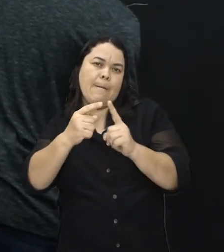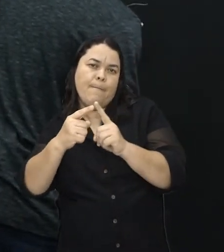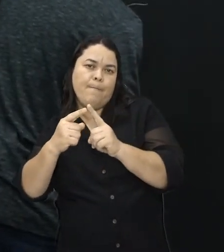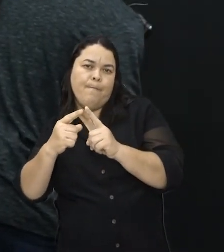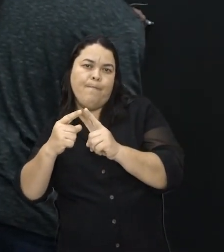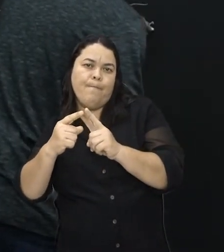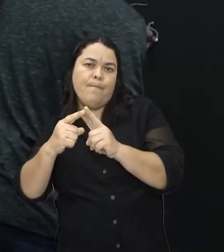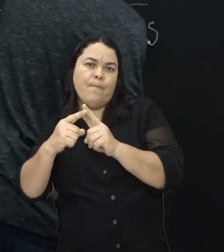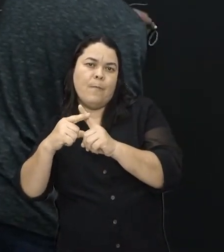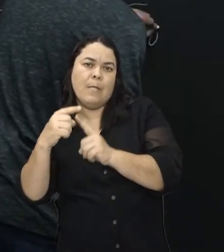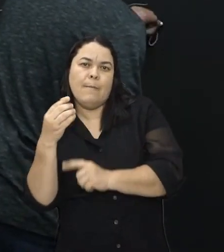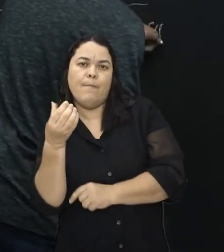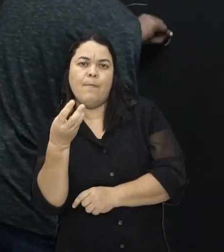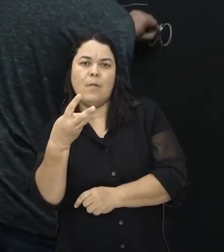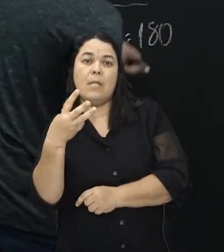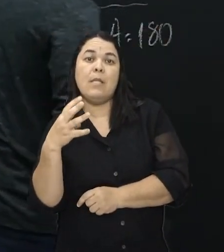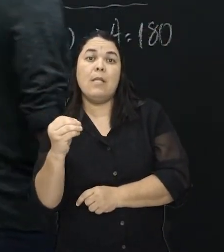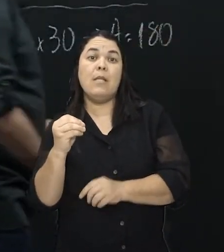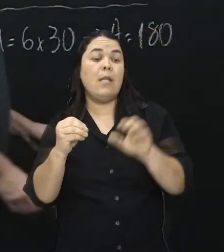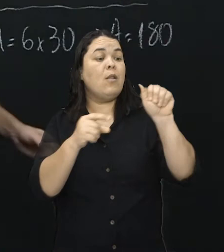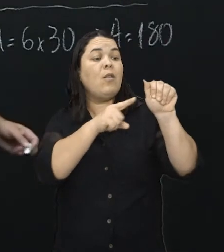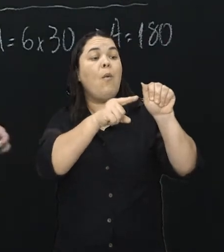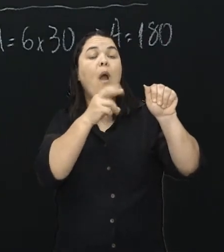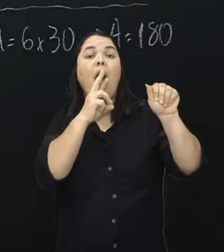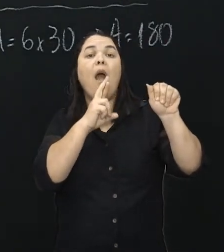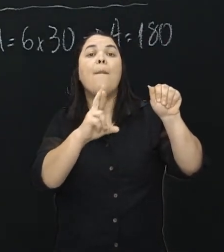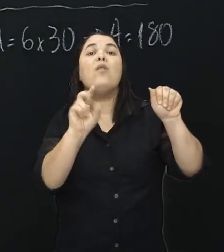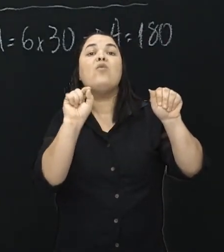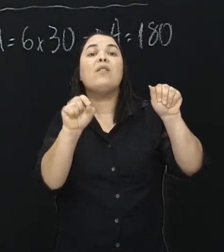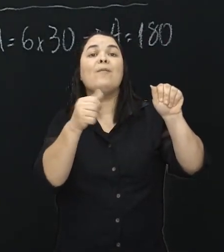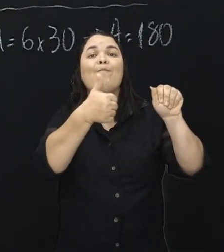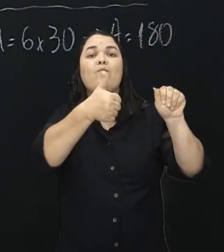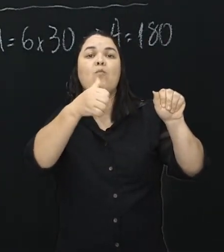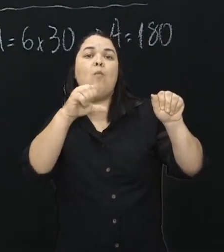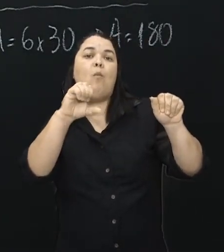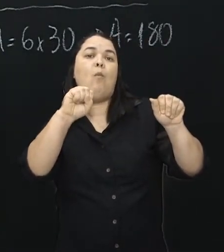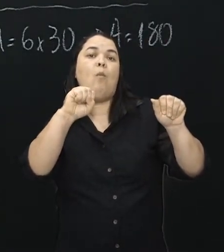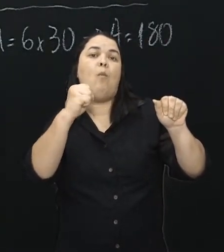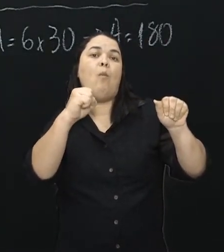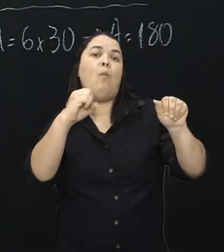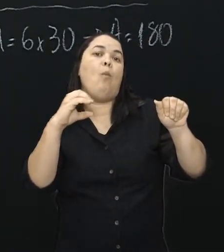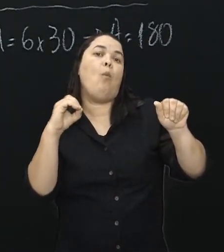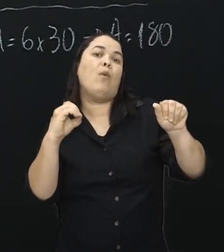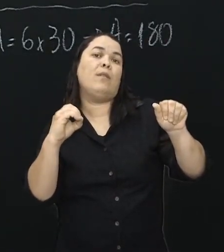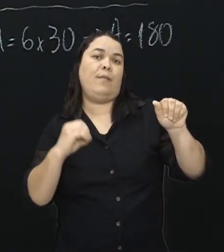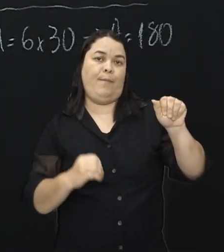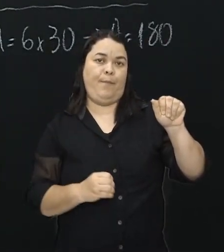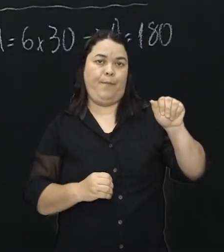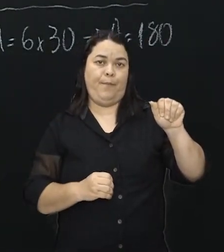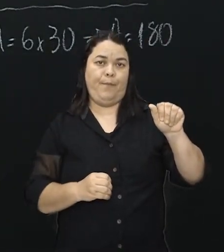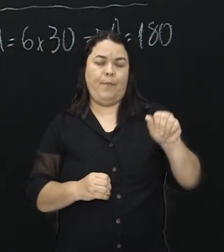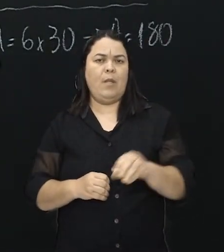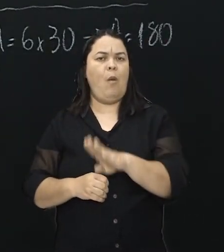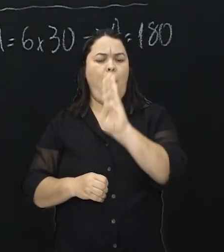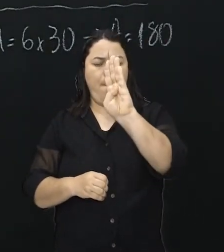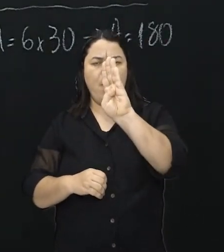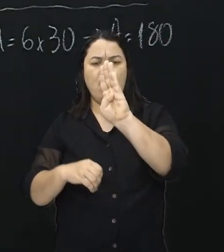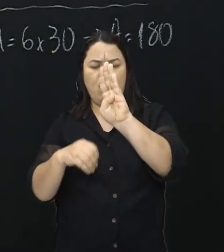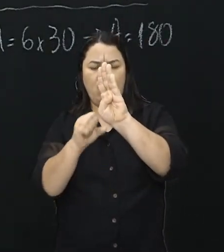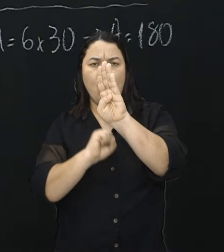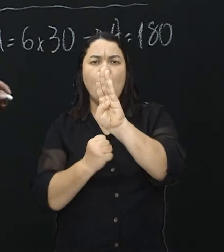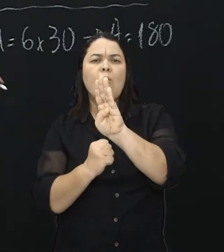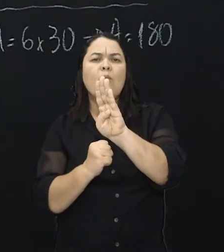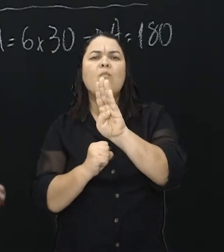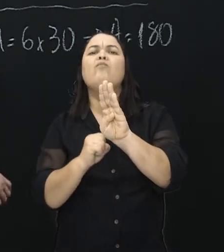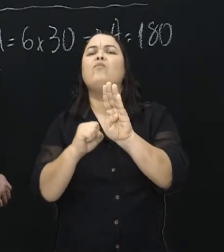o valor do A é igual a 180. Na nossa segunda fração, nós temos B sobre 8, e eu vou fazer